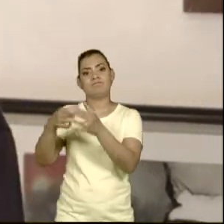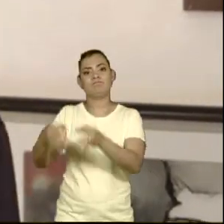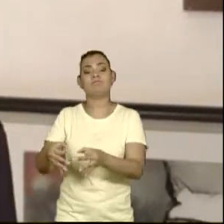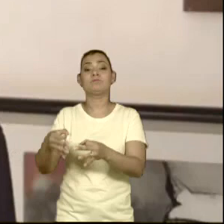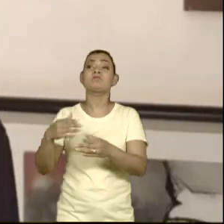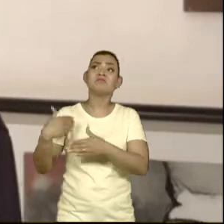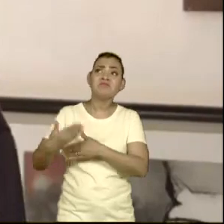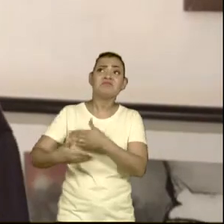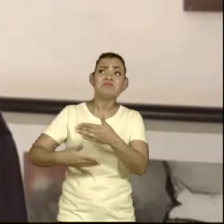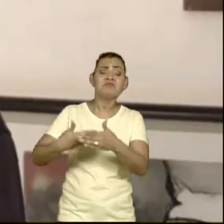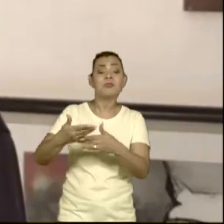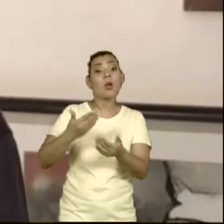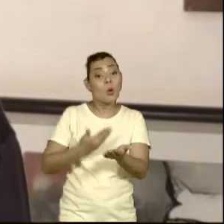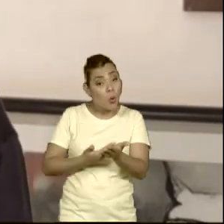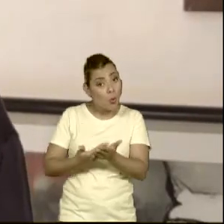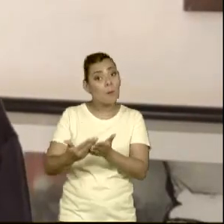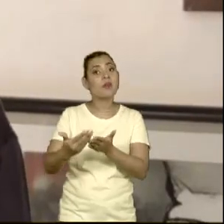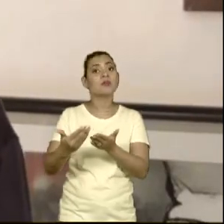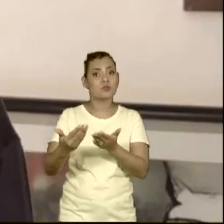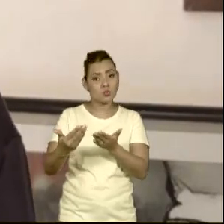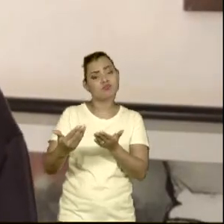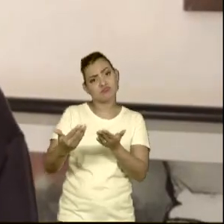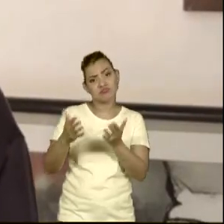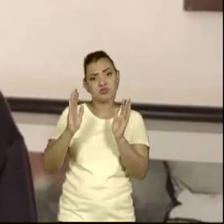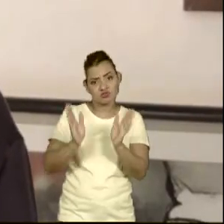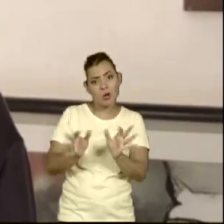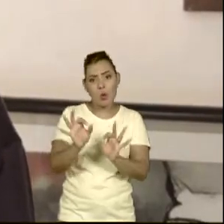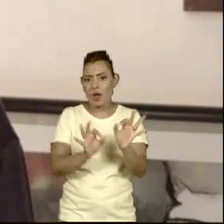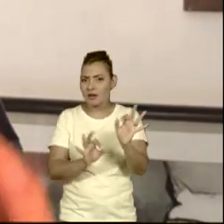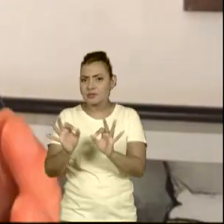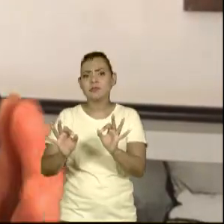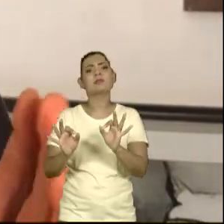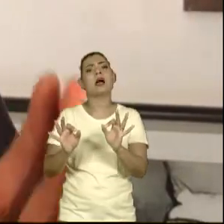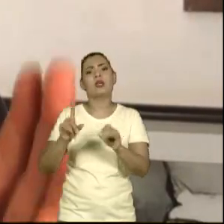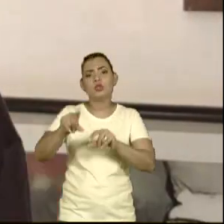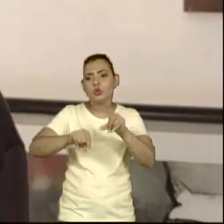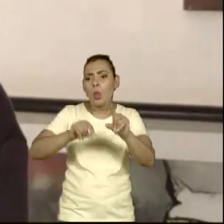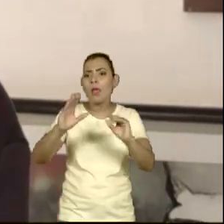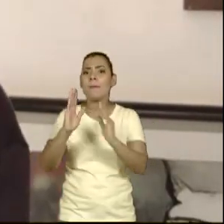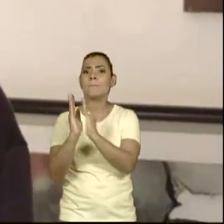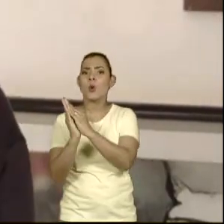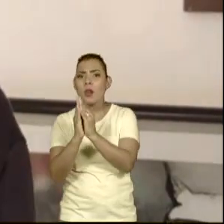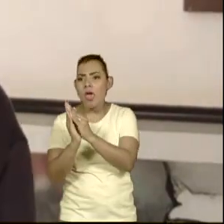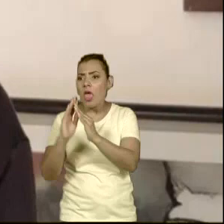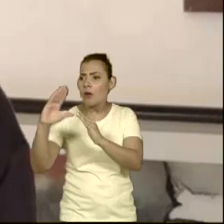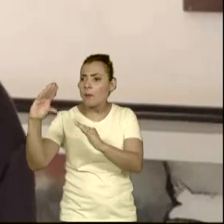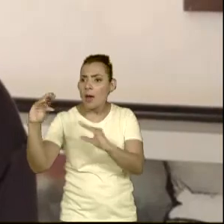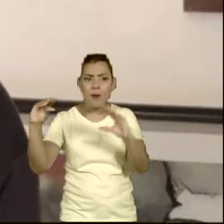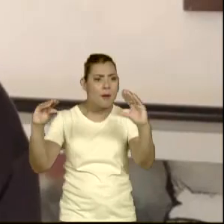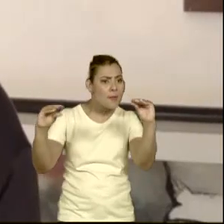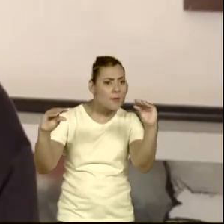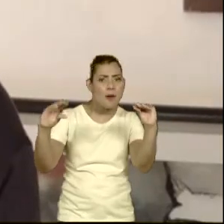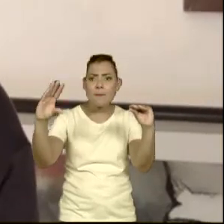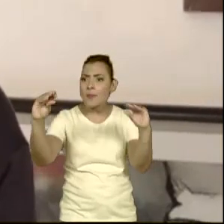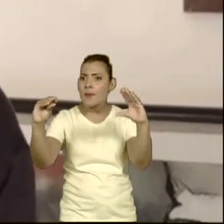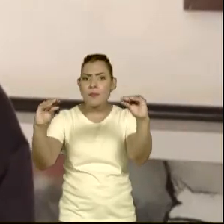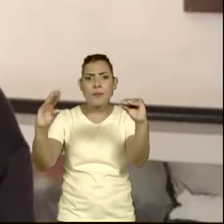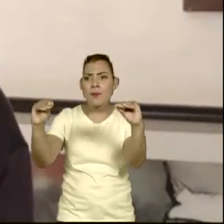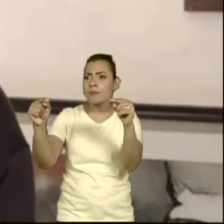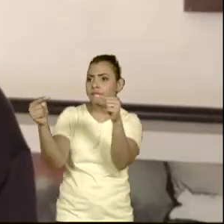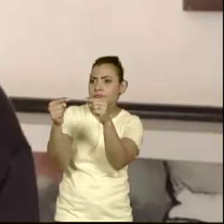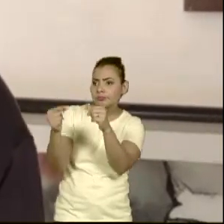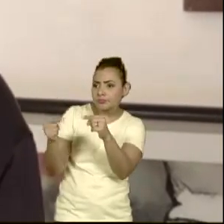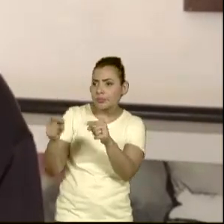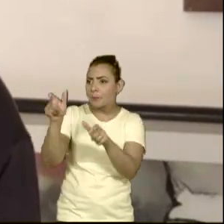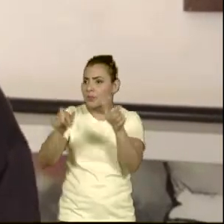O tempo passou um pouquinho, começaram a escolher os bonecos para os manipuladores, sabendo exatamente quem ia